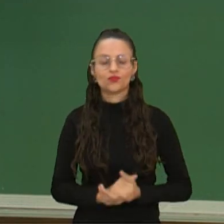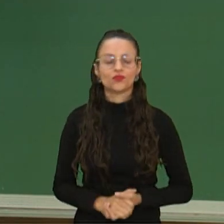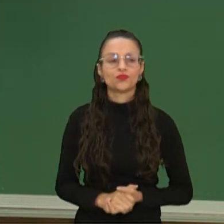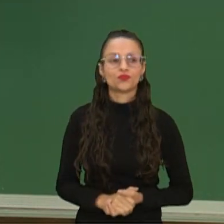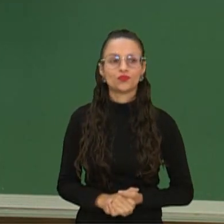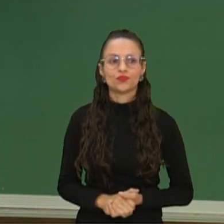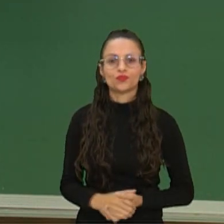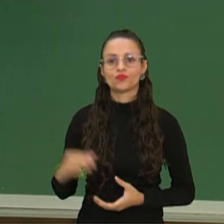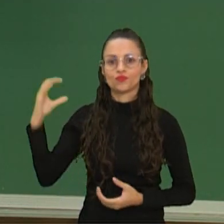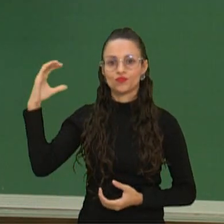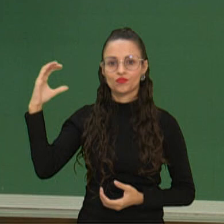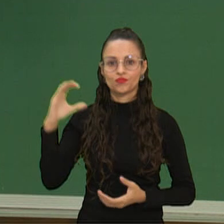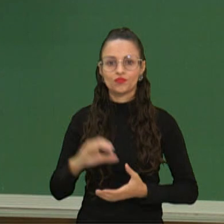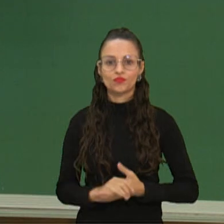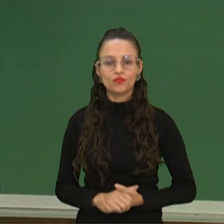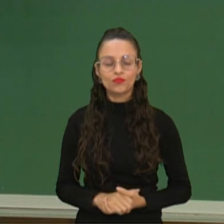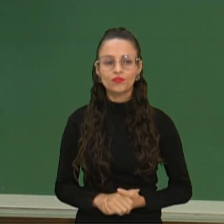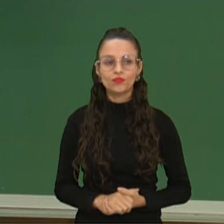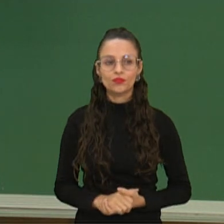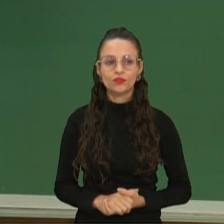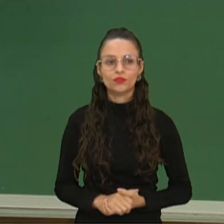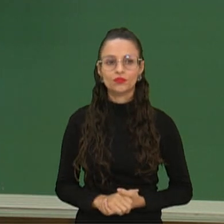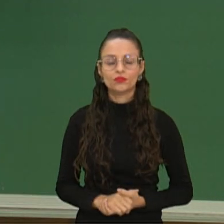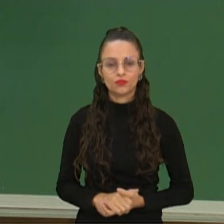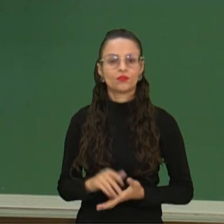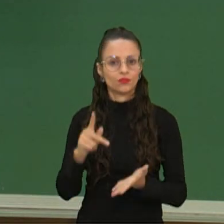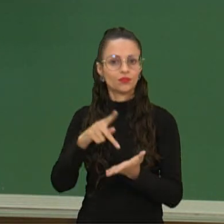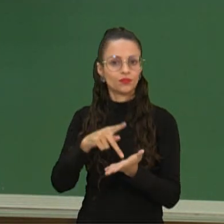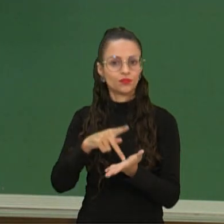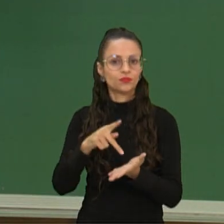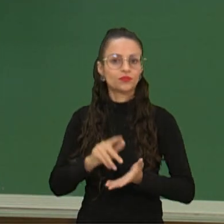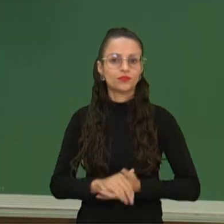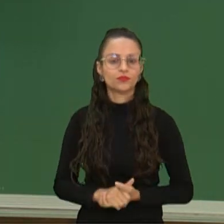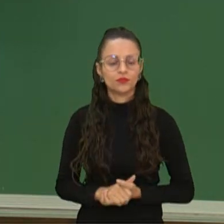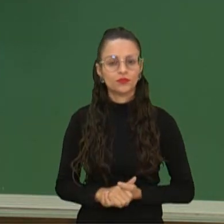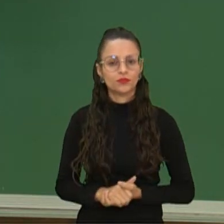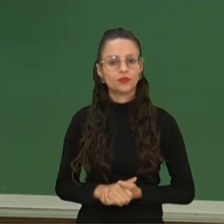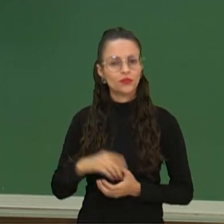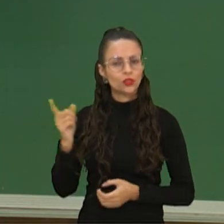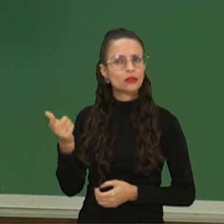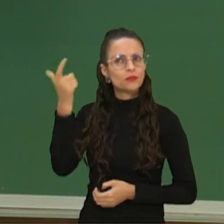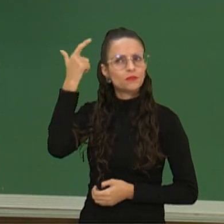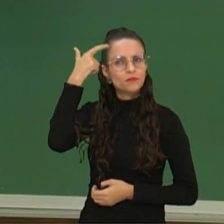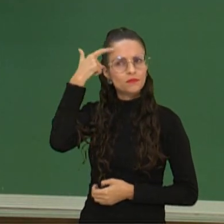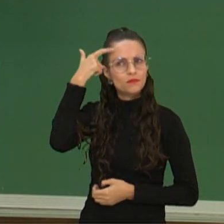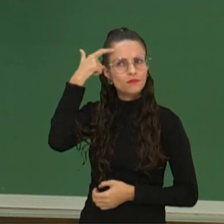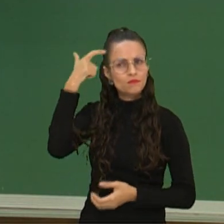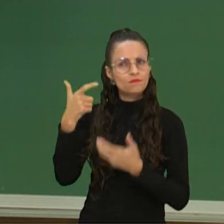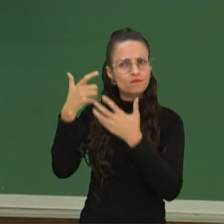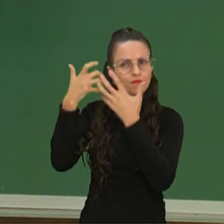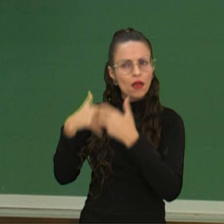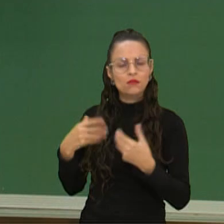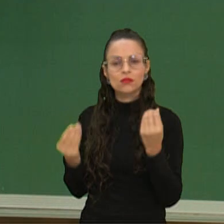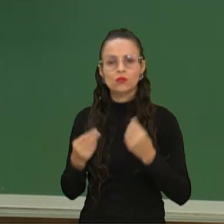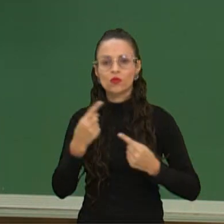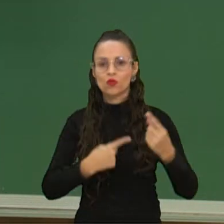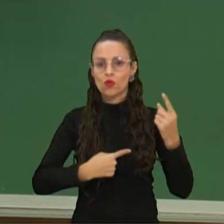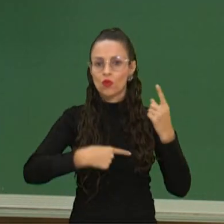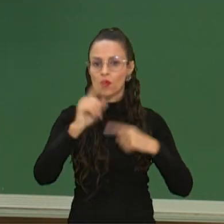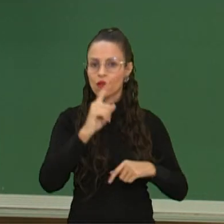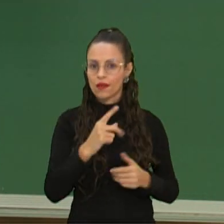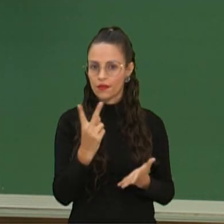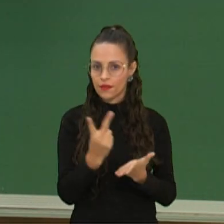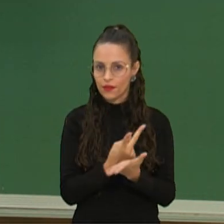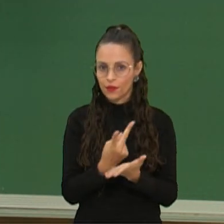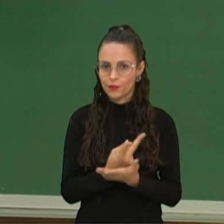existe. C, true, nós temos que pensar como superar os nossos erros.